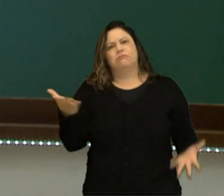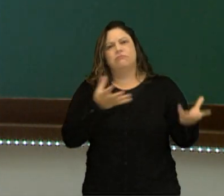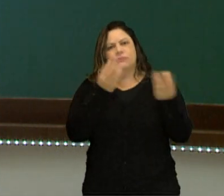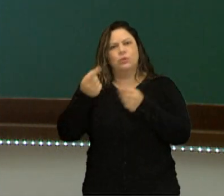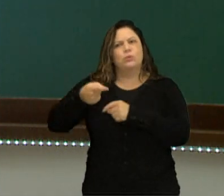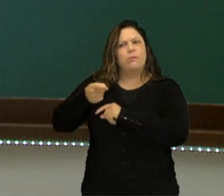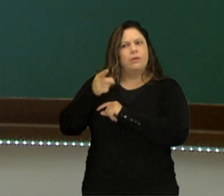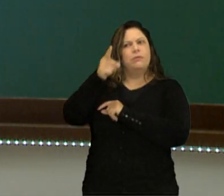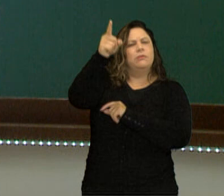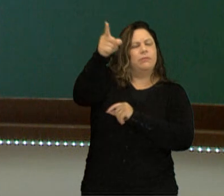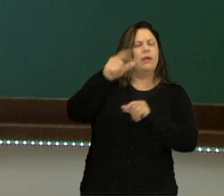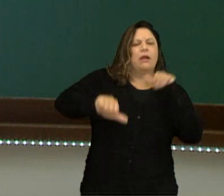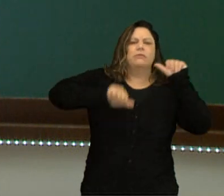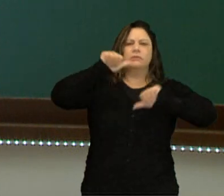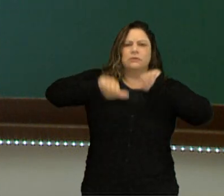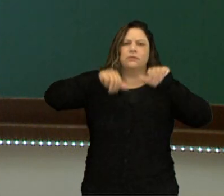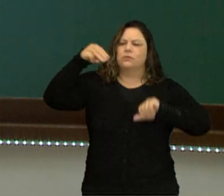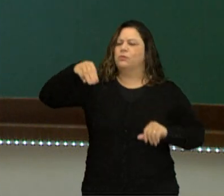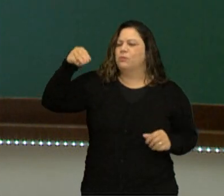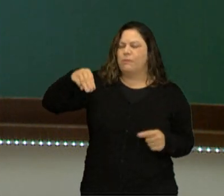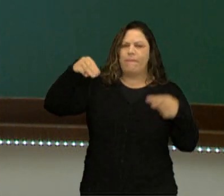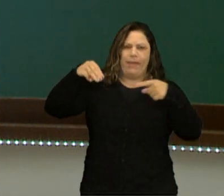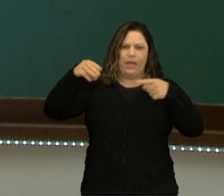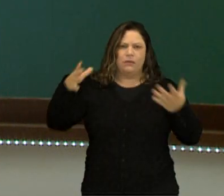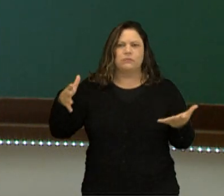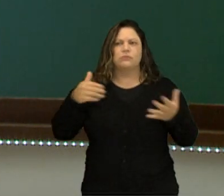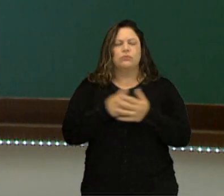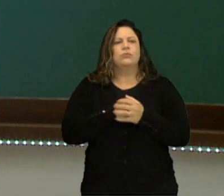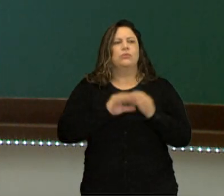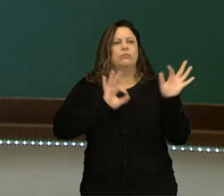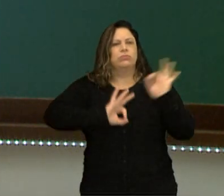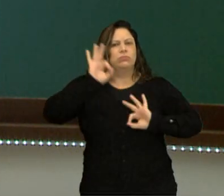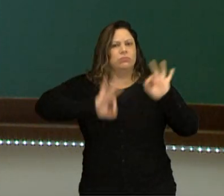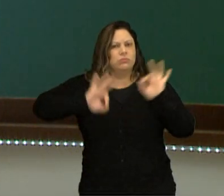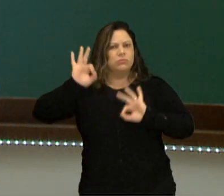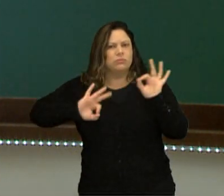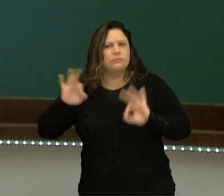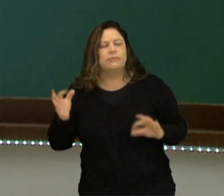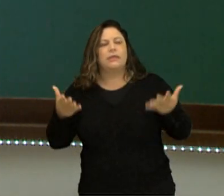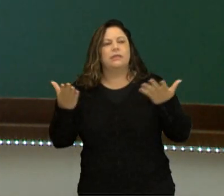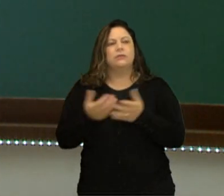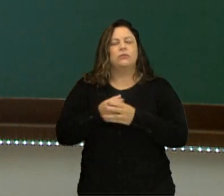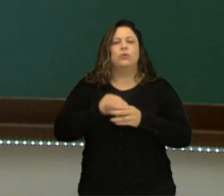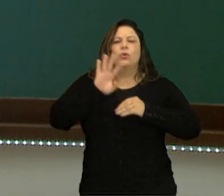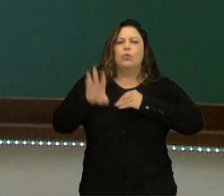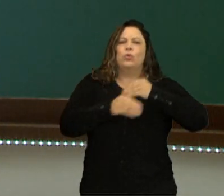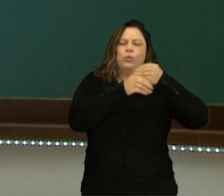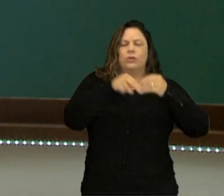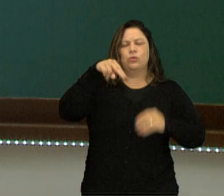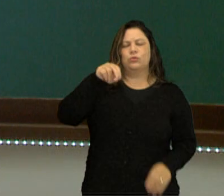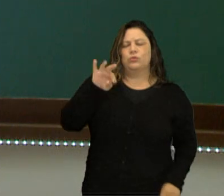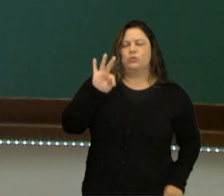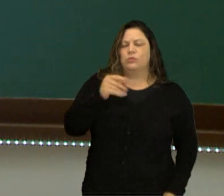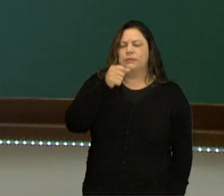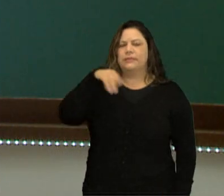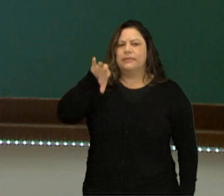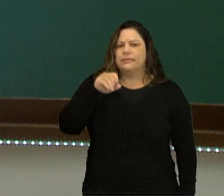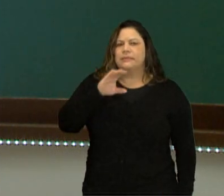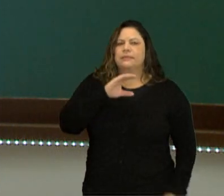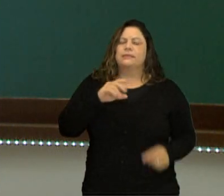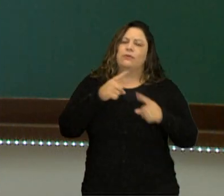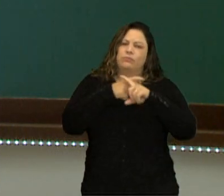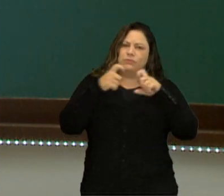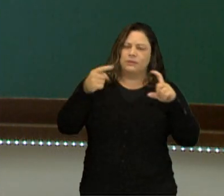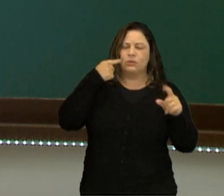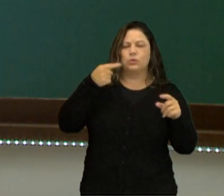fiz a transformação em metros, pessoal, arrumando, né, a transformação em metros e colocando em notação científica. Lembre-se,